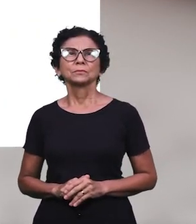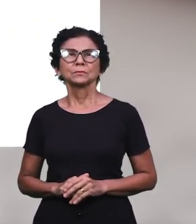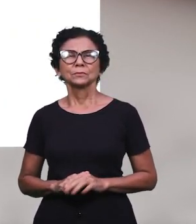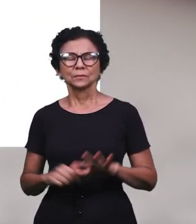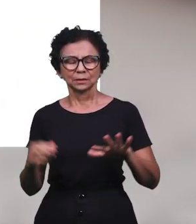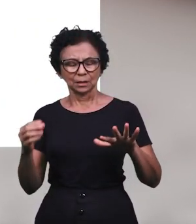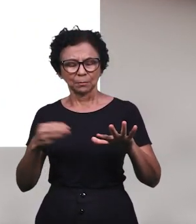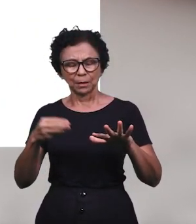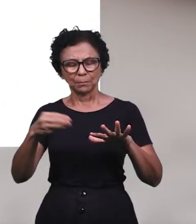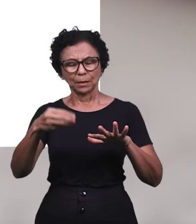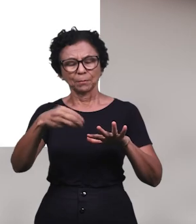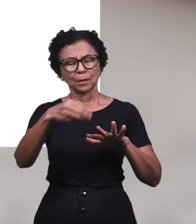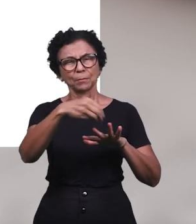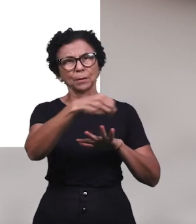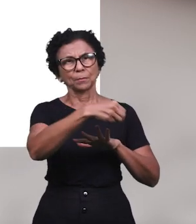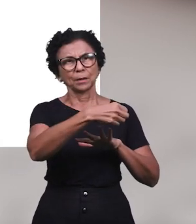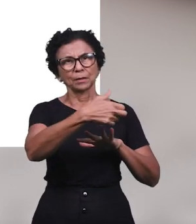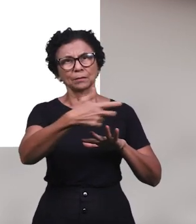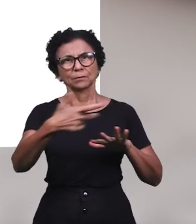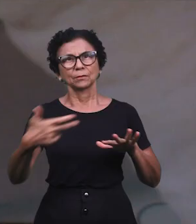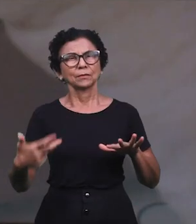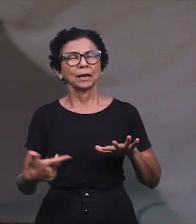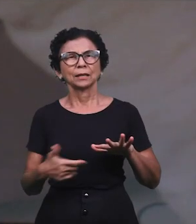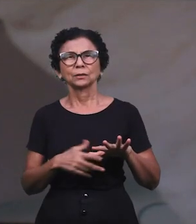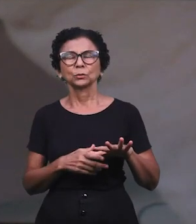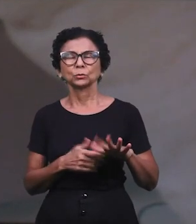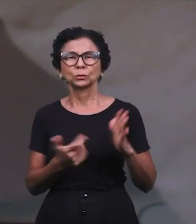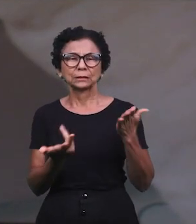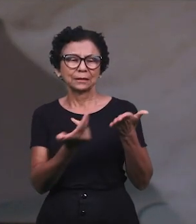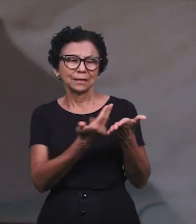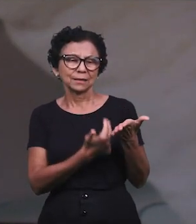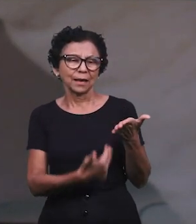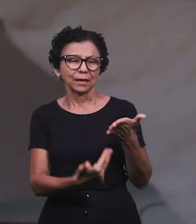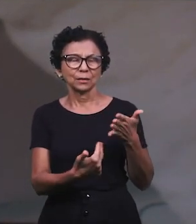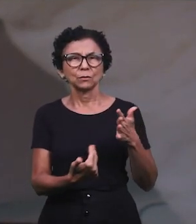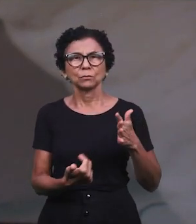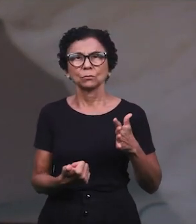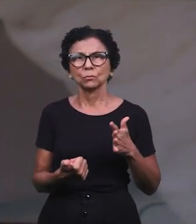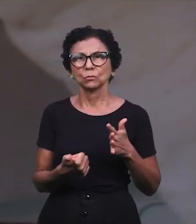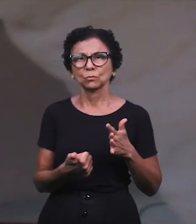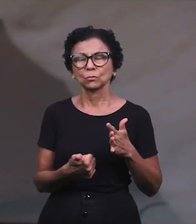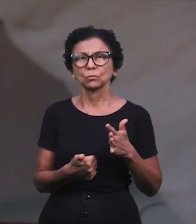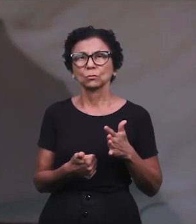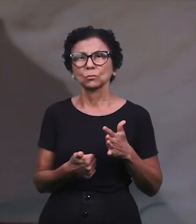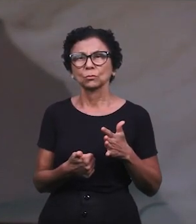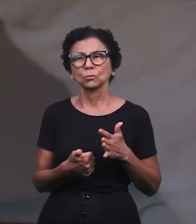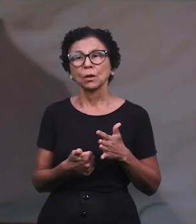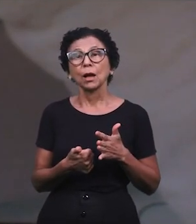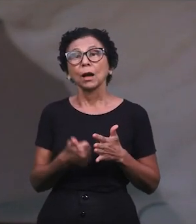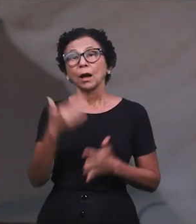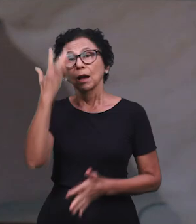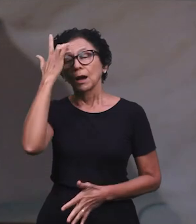os conceitos, né, que você olha os símbolos, é muito fácil você recuperar o conteúdo, tá